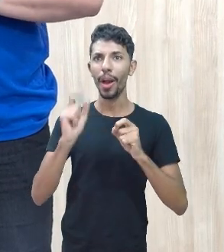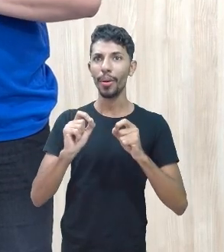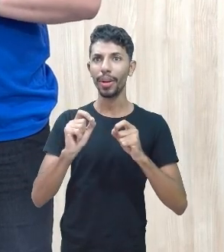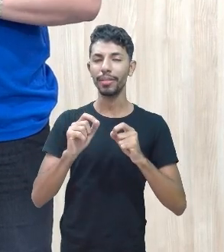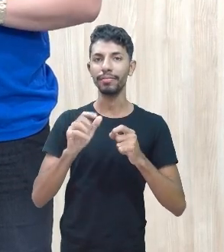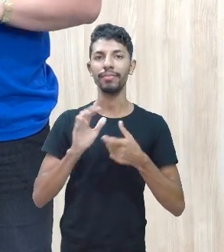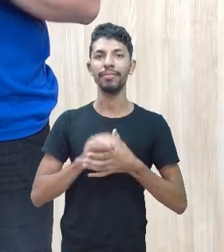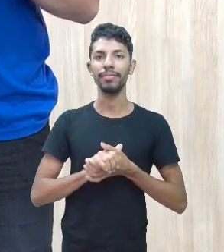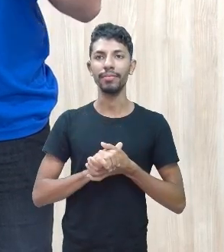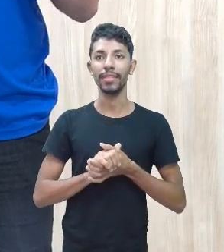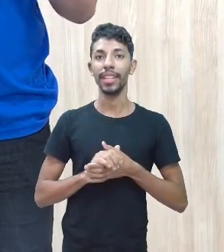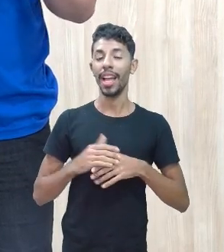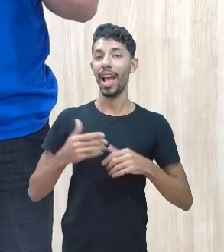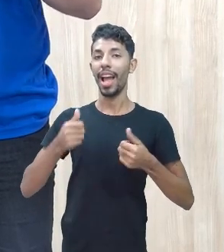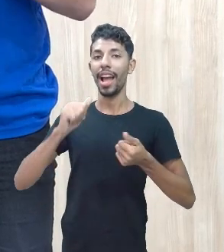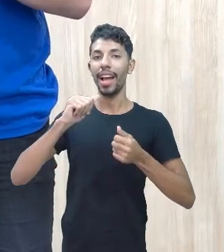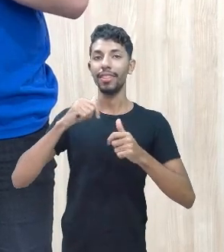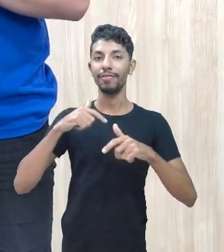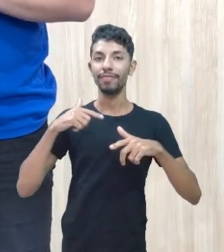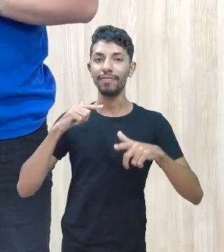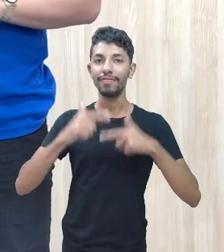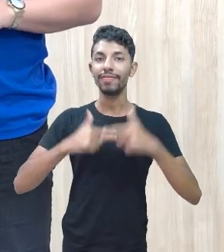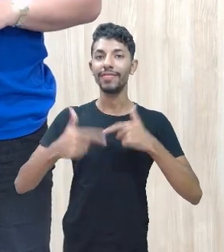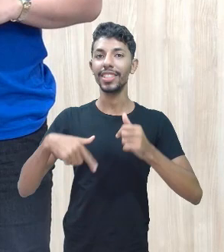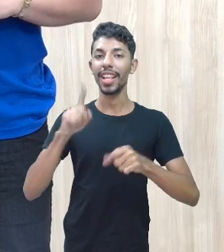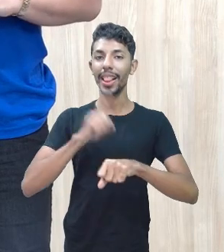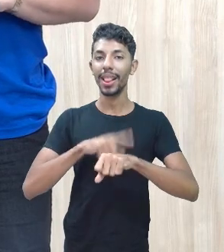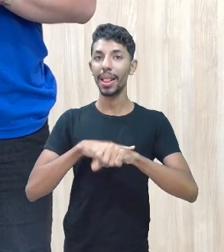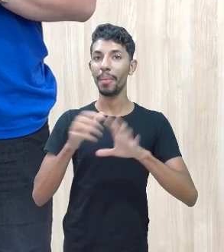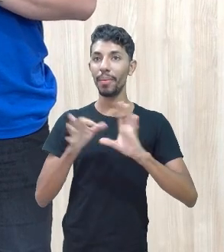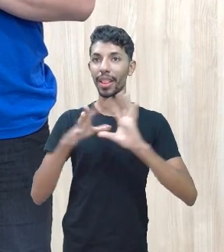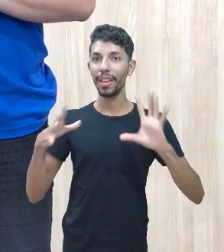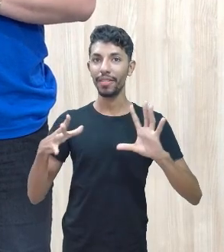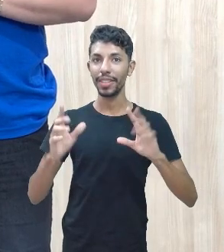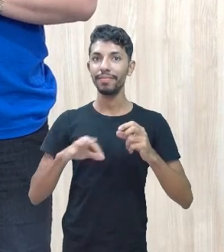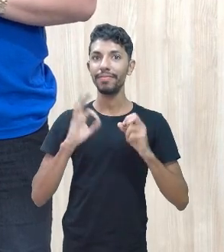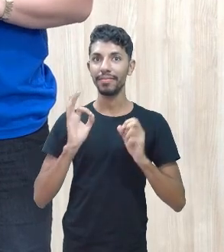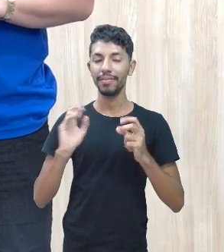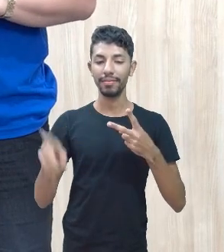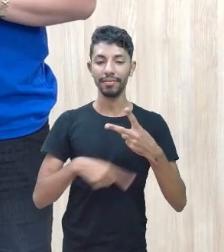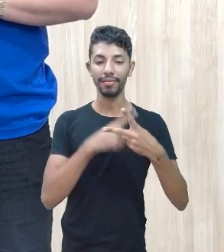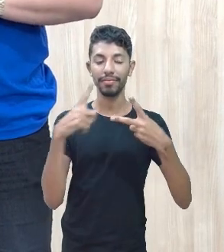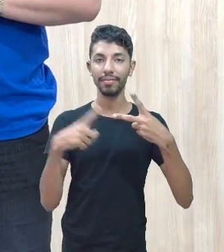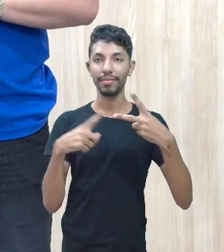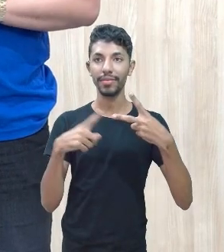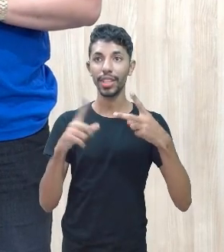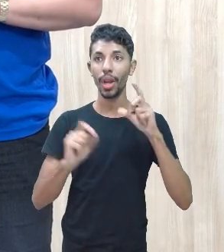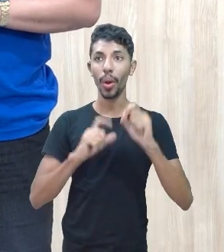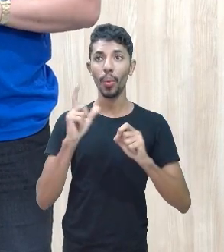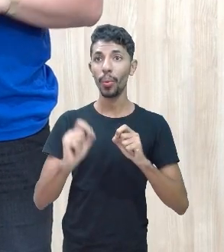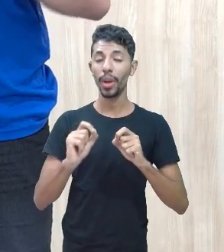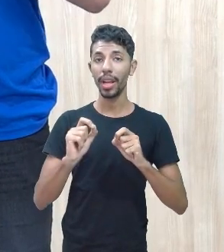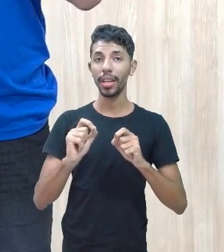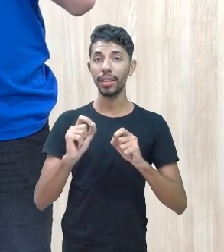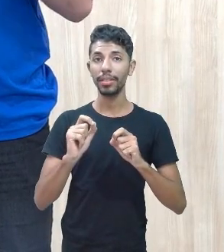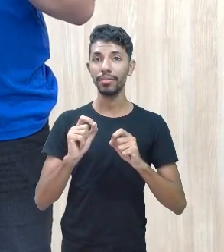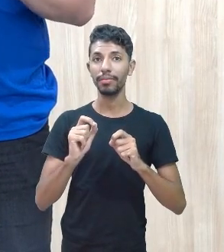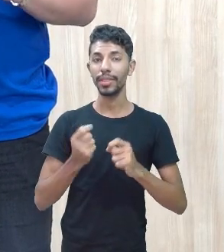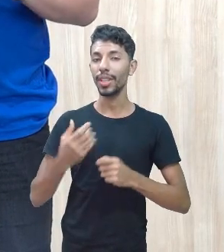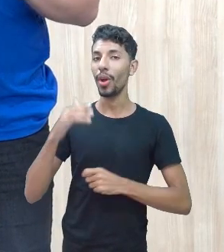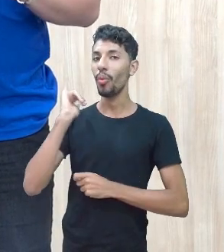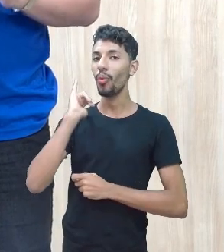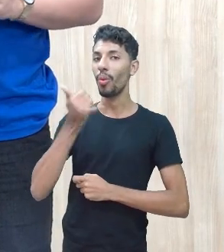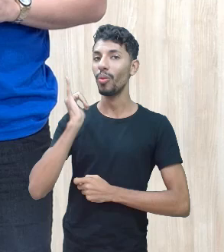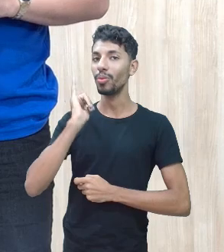Activity, atividades de tempo livre. E o segundo assunto, Short Story, que seria